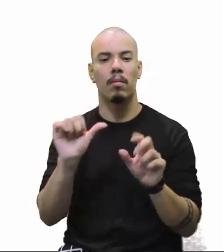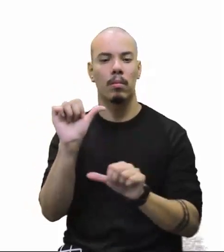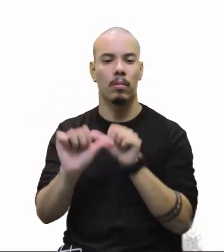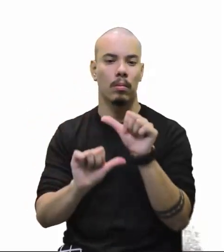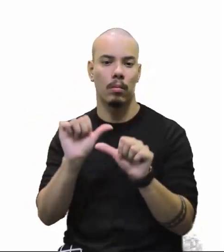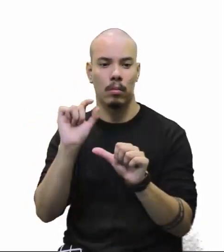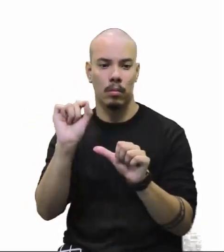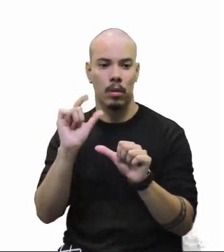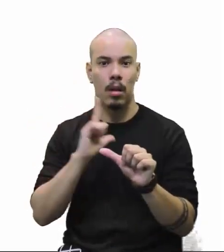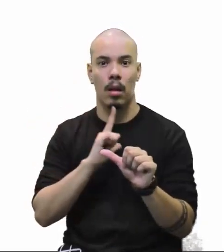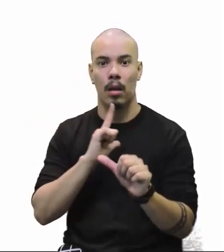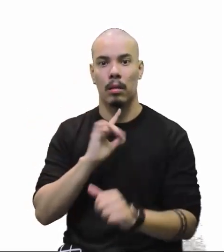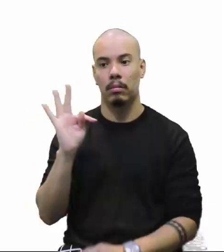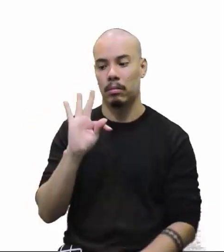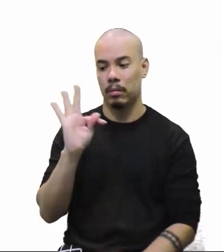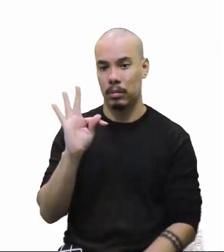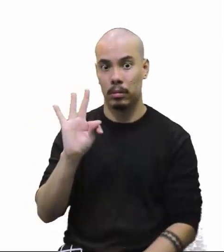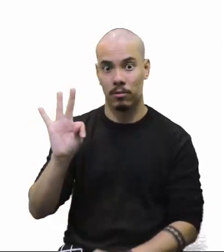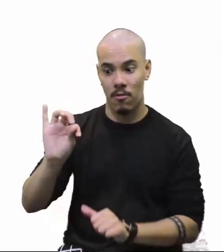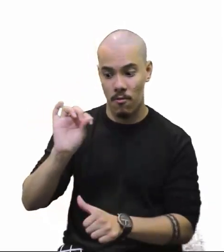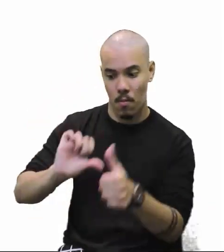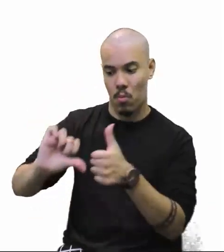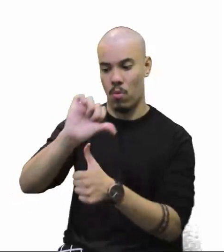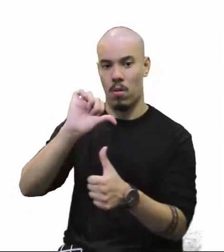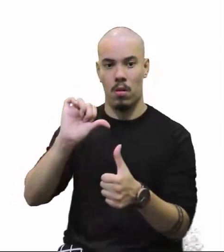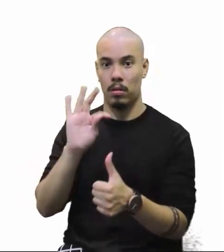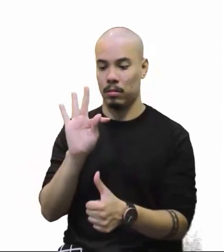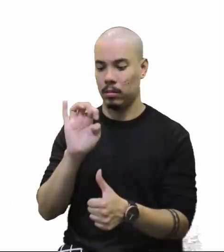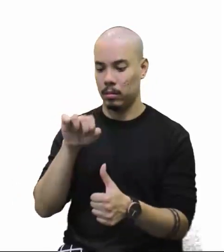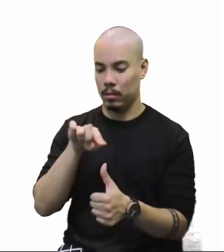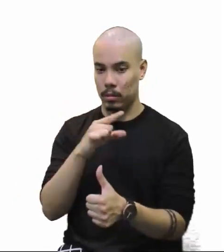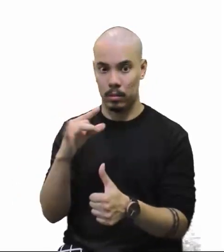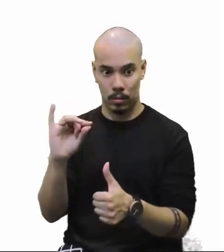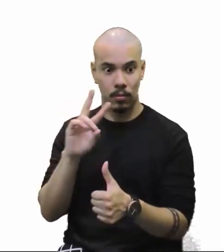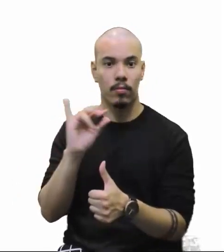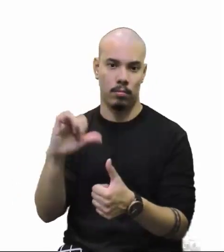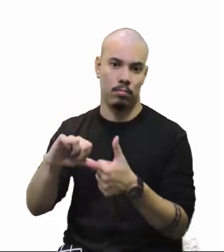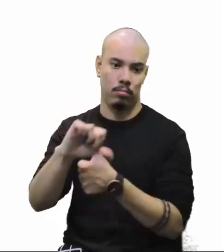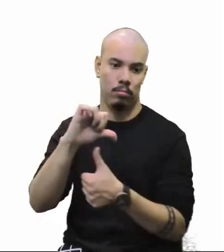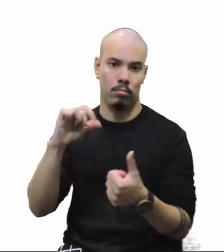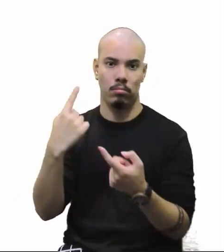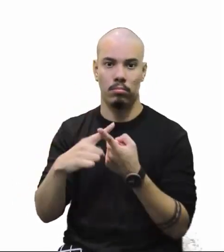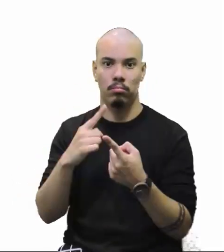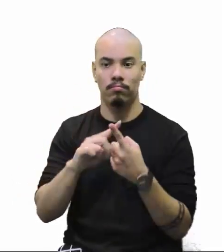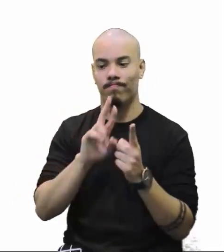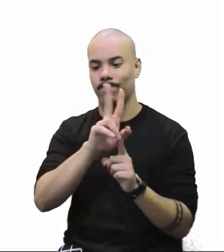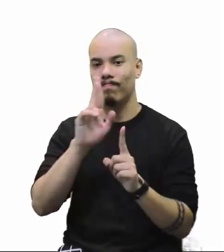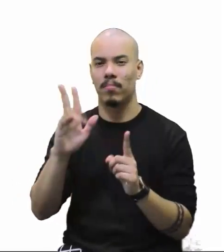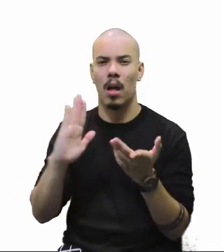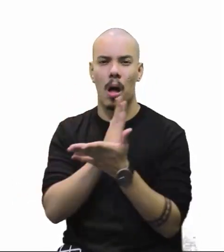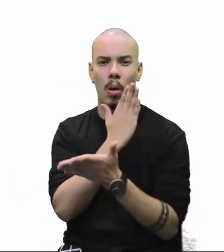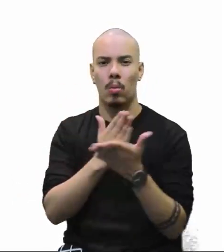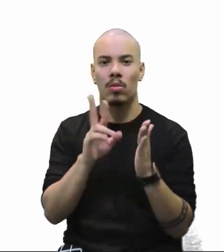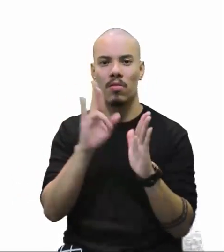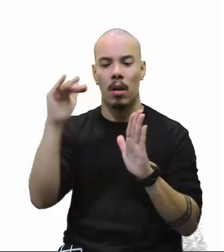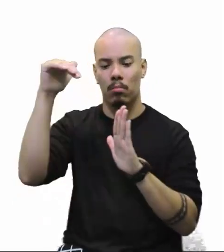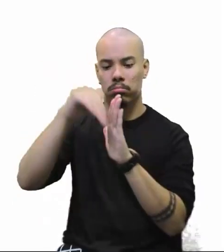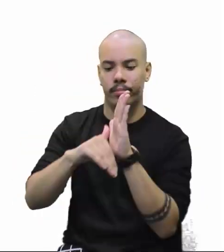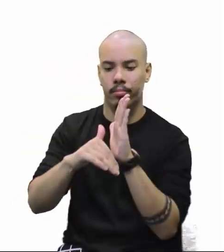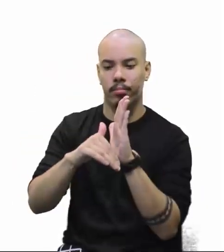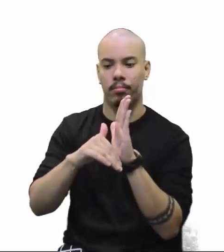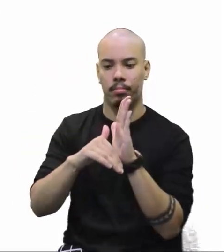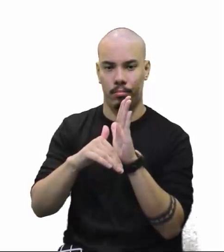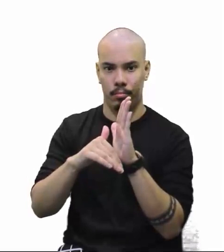vai ser a tensão, ó. Então, cada um vai ter uma tensão diferente. Vai ter uma queda de tensão, né, em cada